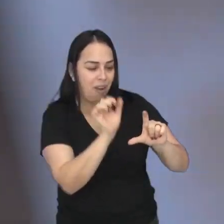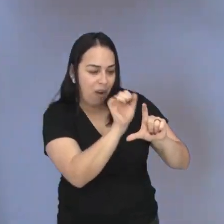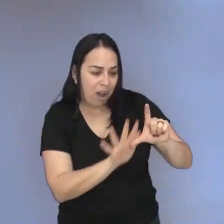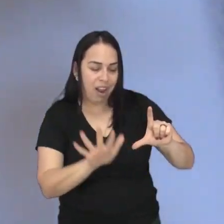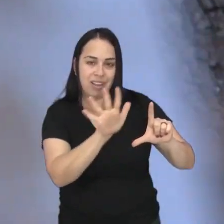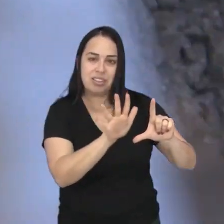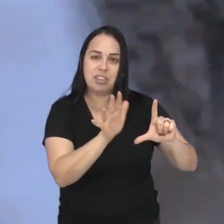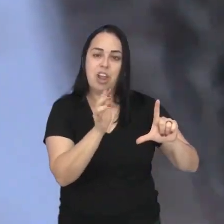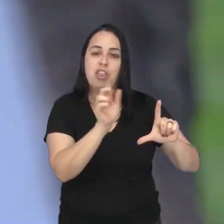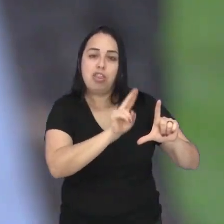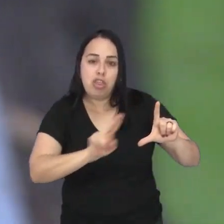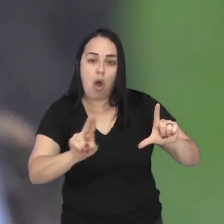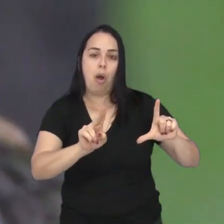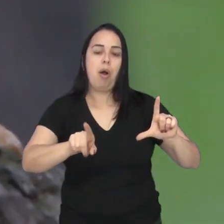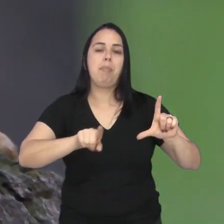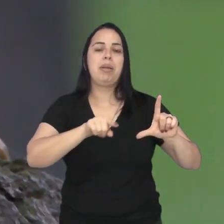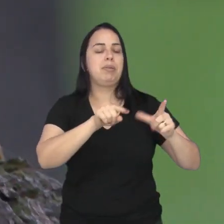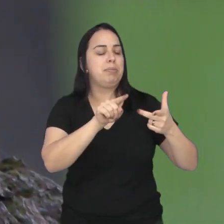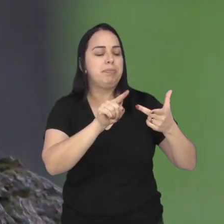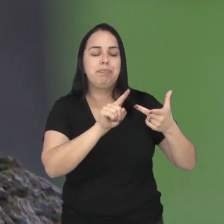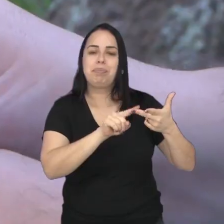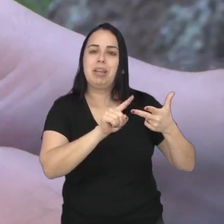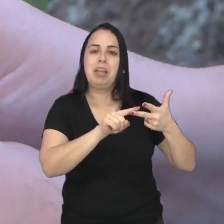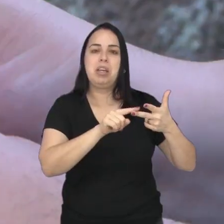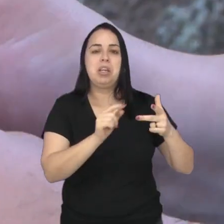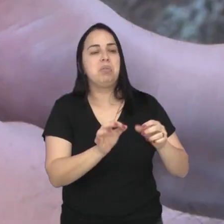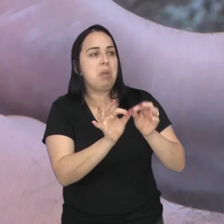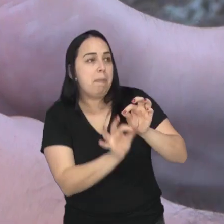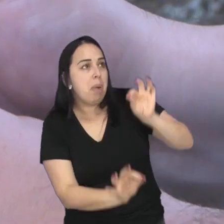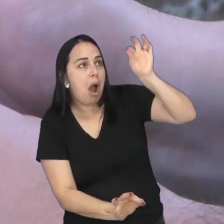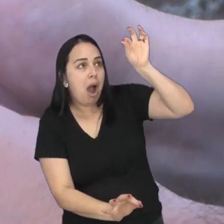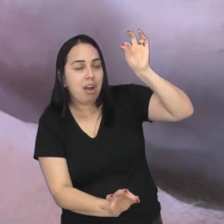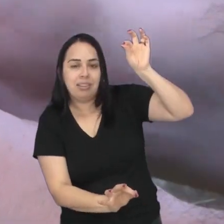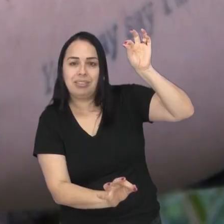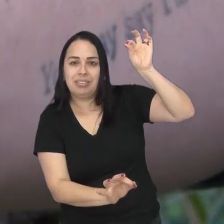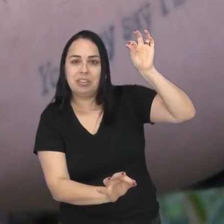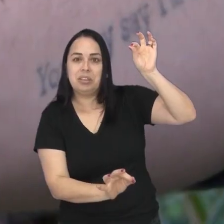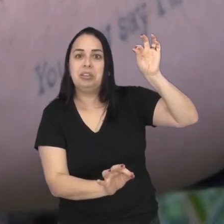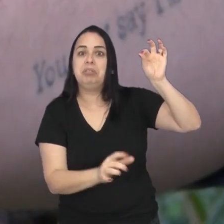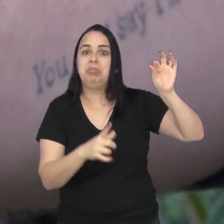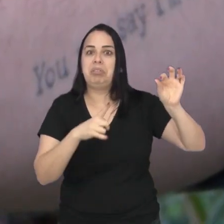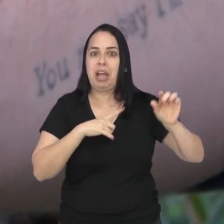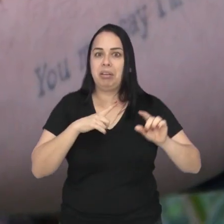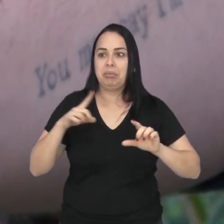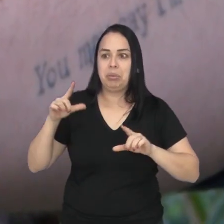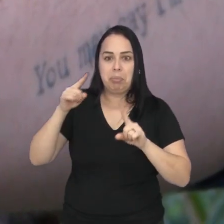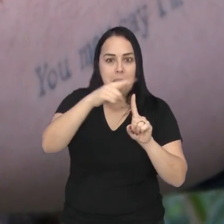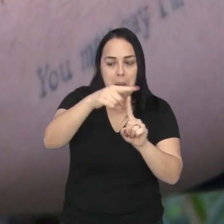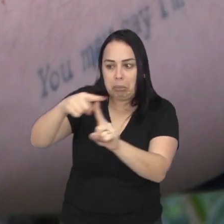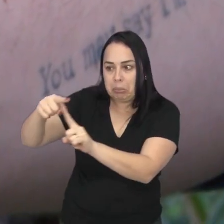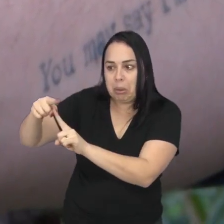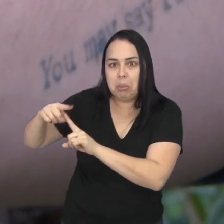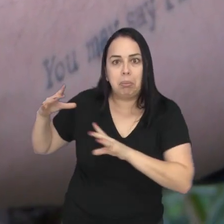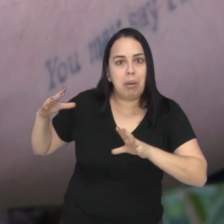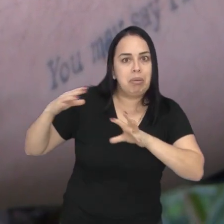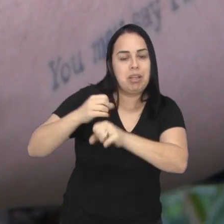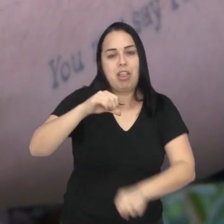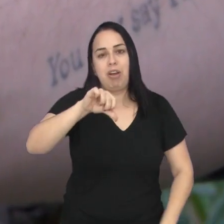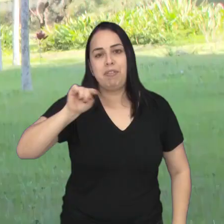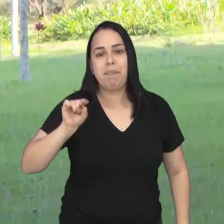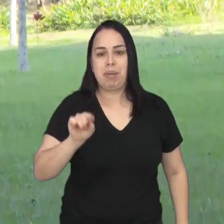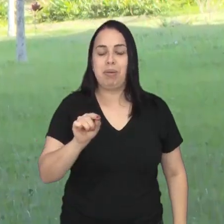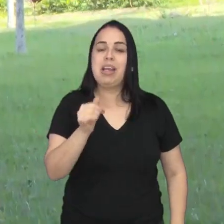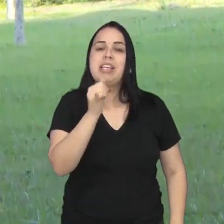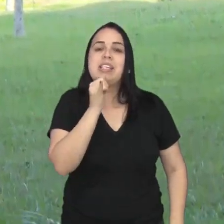nas árvores, mostram dados como nome popular, científico e altura de mais de 9 mil exemplares espalhados pela